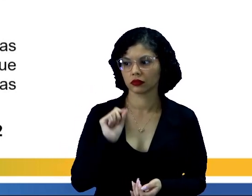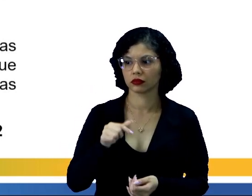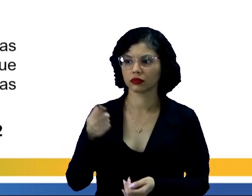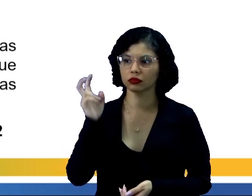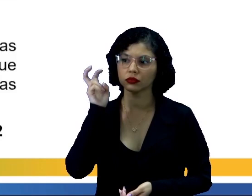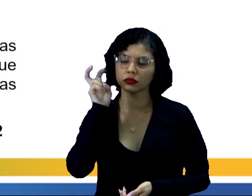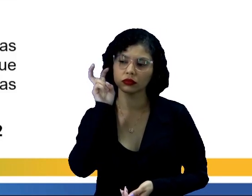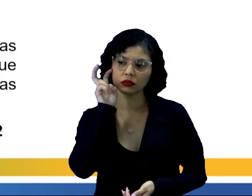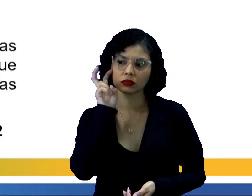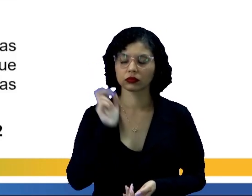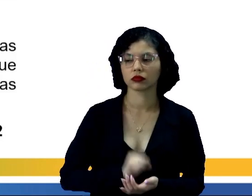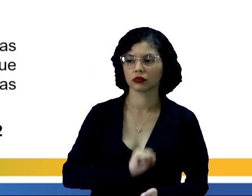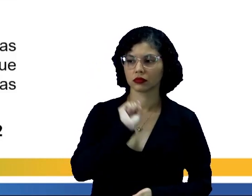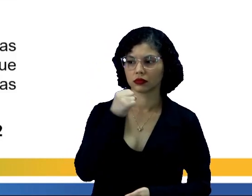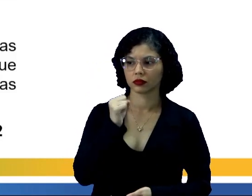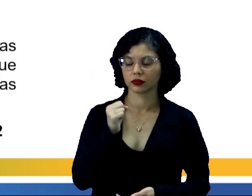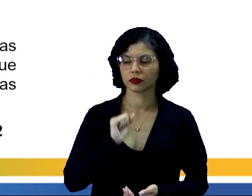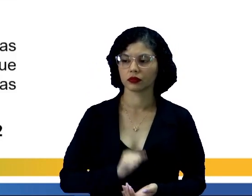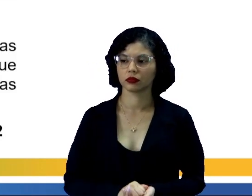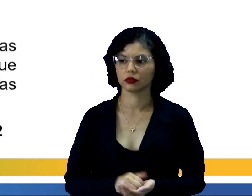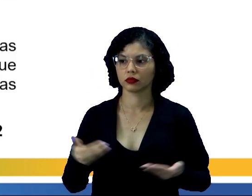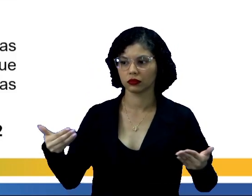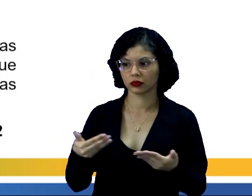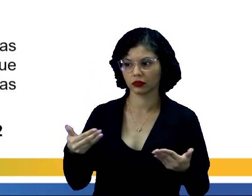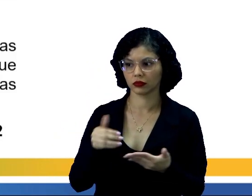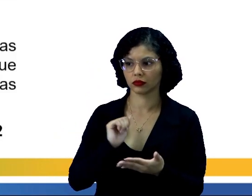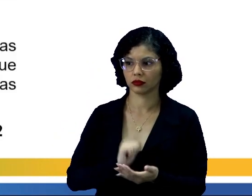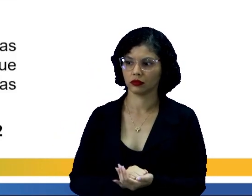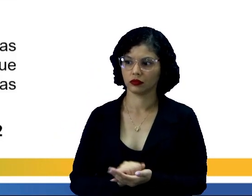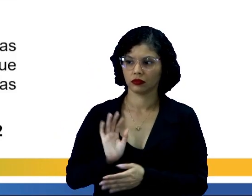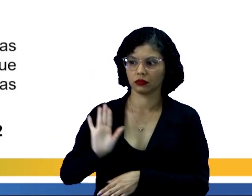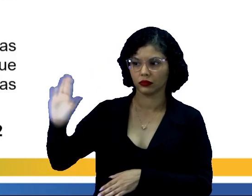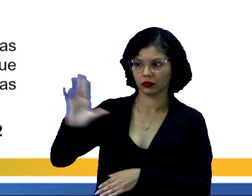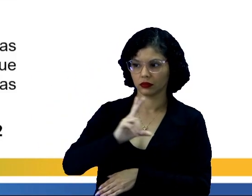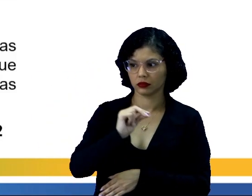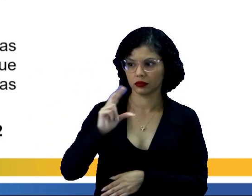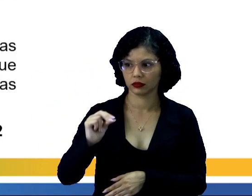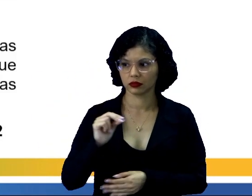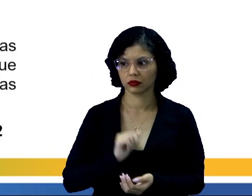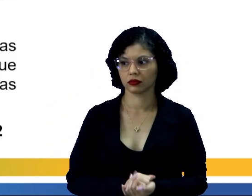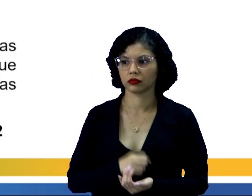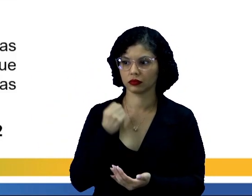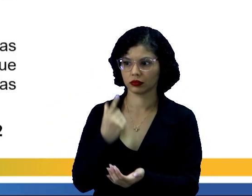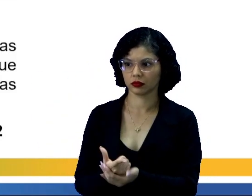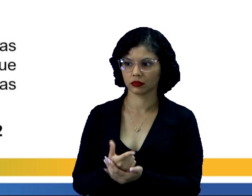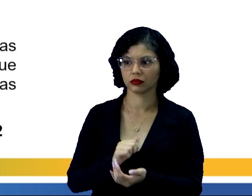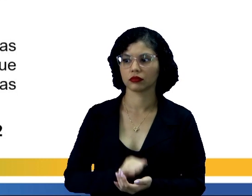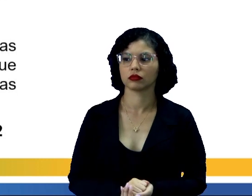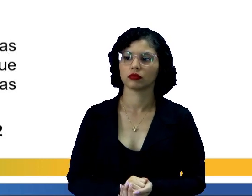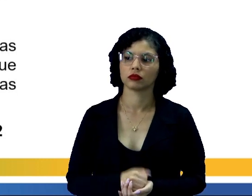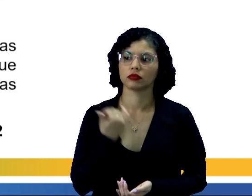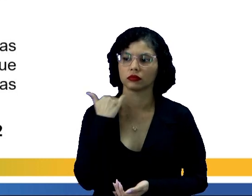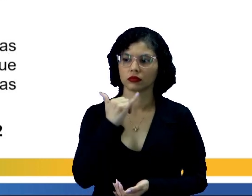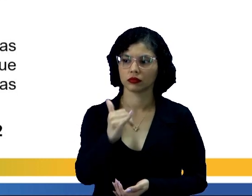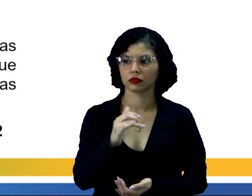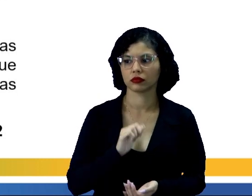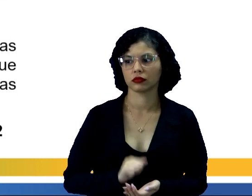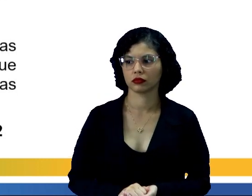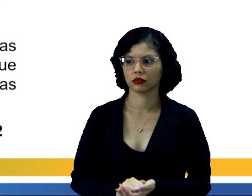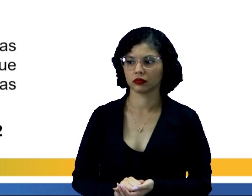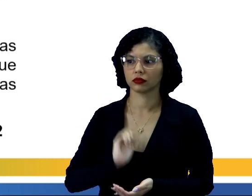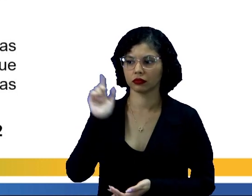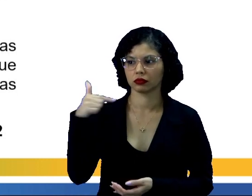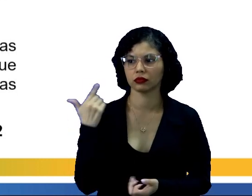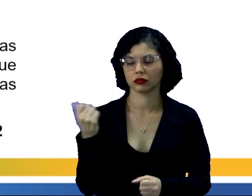nesta quinta-feira, 8, que o atual governo deixou uma conta de 500 bilhões para ser paga pelo consumidor